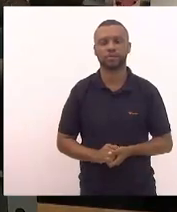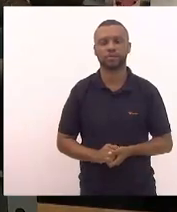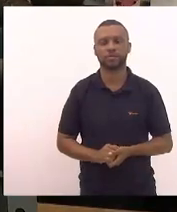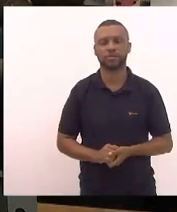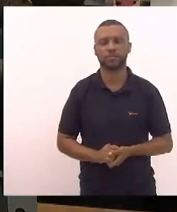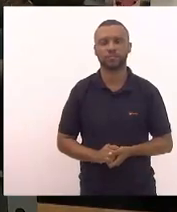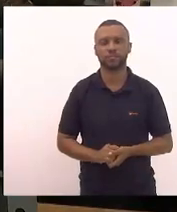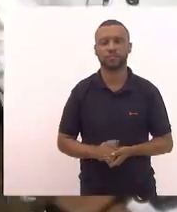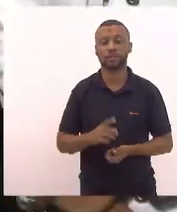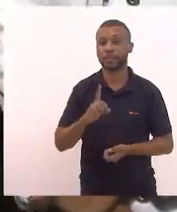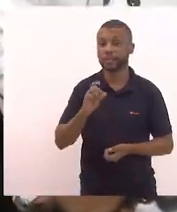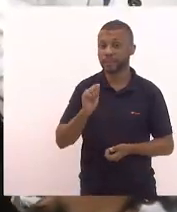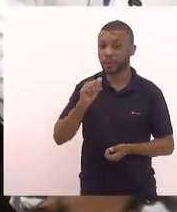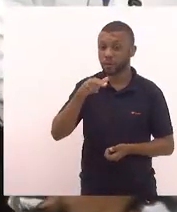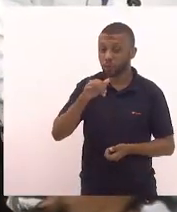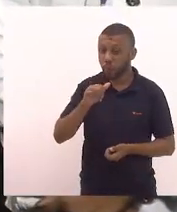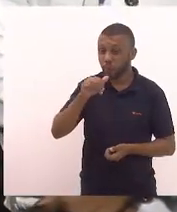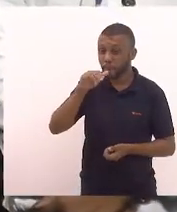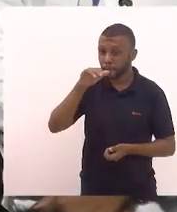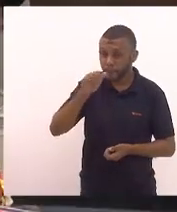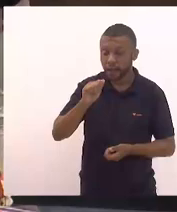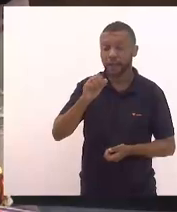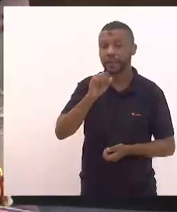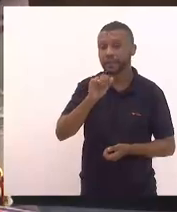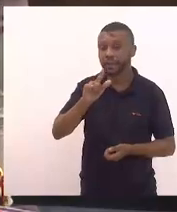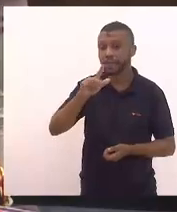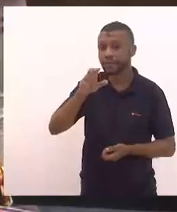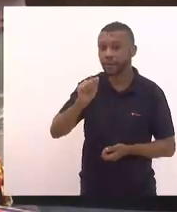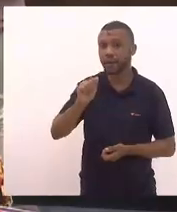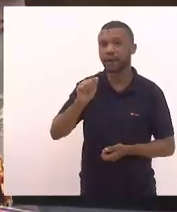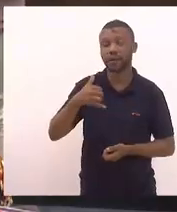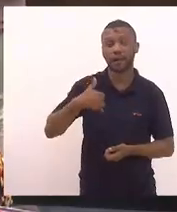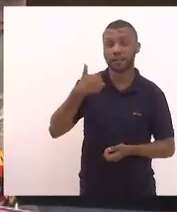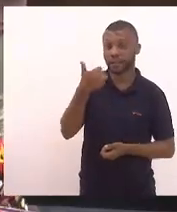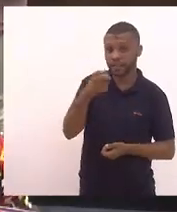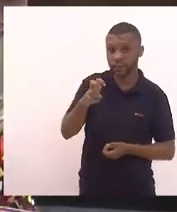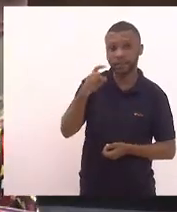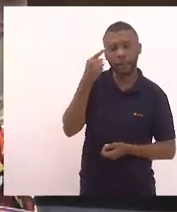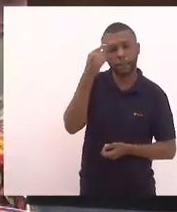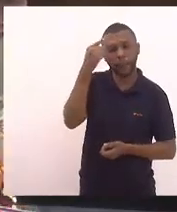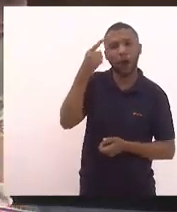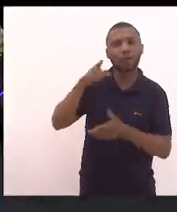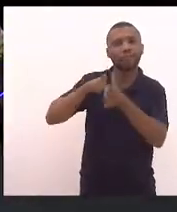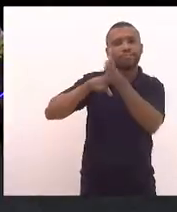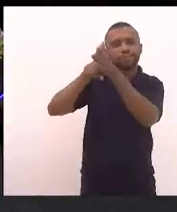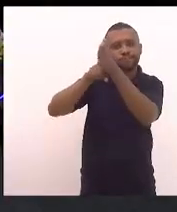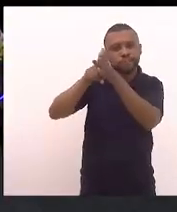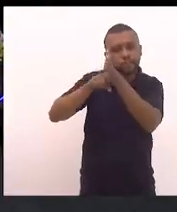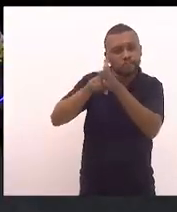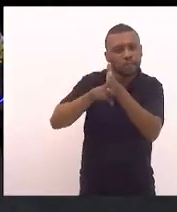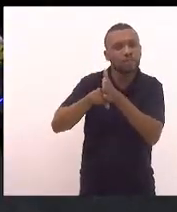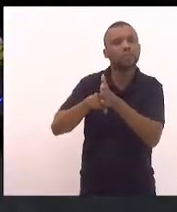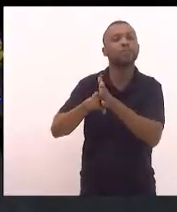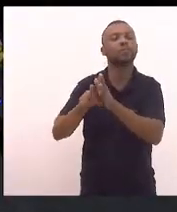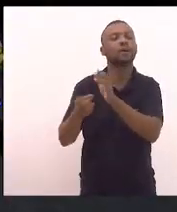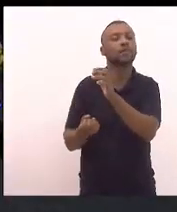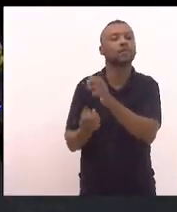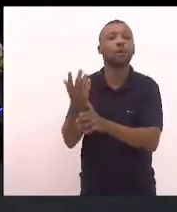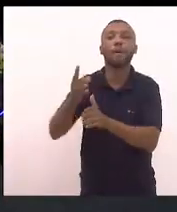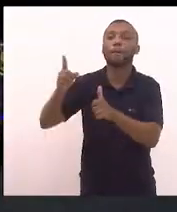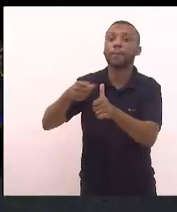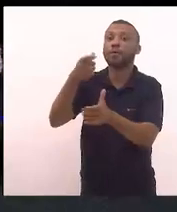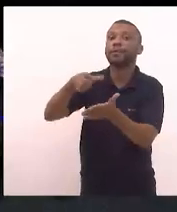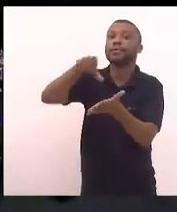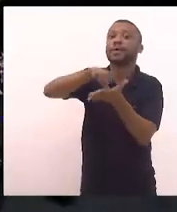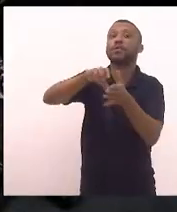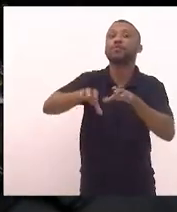Senhora Danúbia Silva de Almeida, com 15 anos, idealizou, foi pesquisadora e implementou o primeiro centro